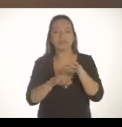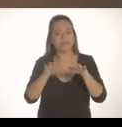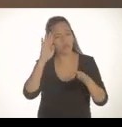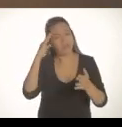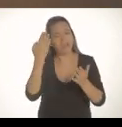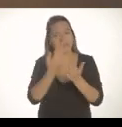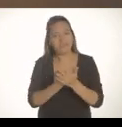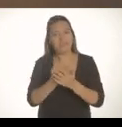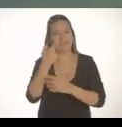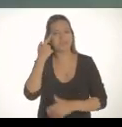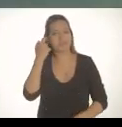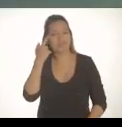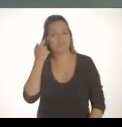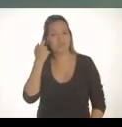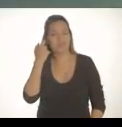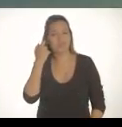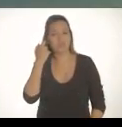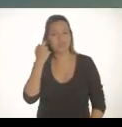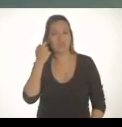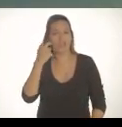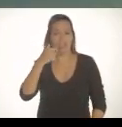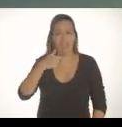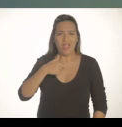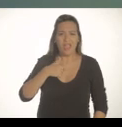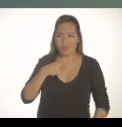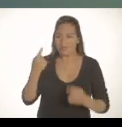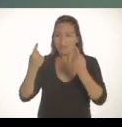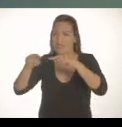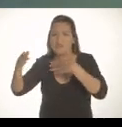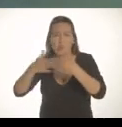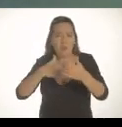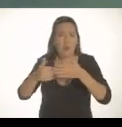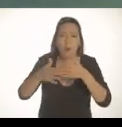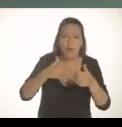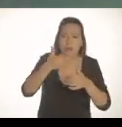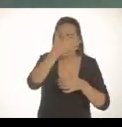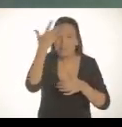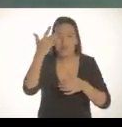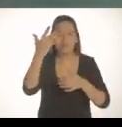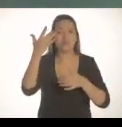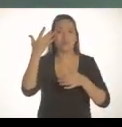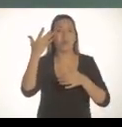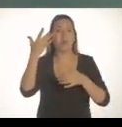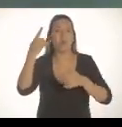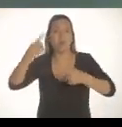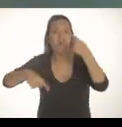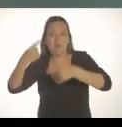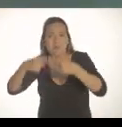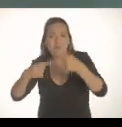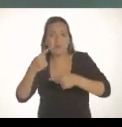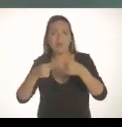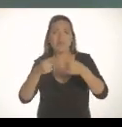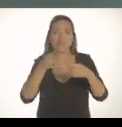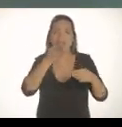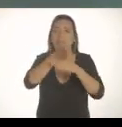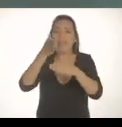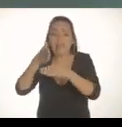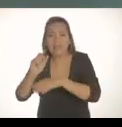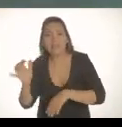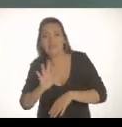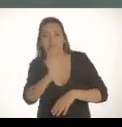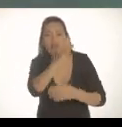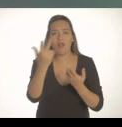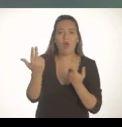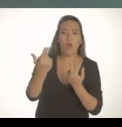Eu acredito nele. Eu desafio qualquer político carioca a dizer que teve mais vezes em áreas